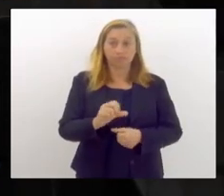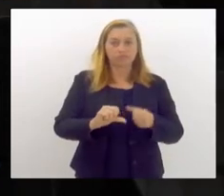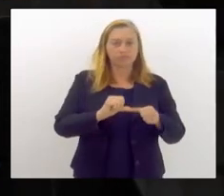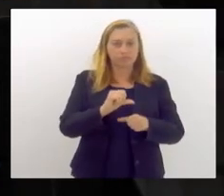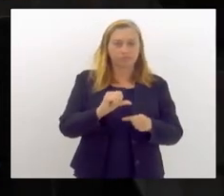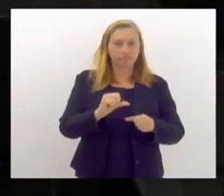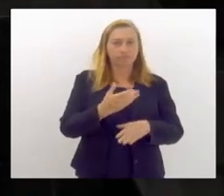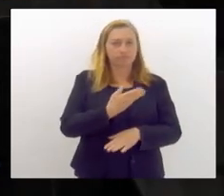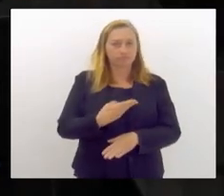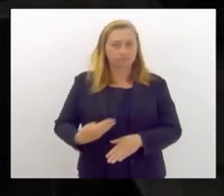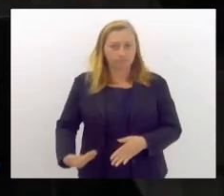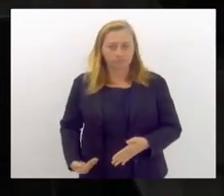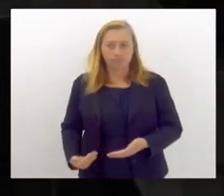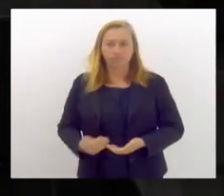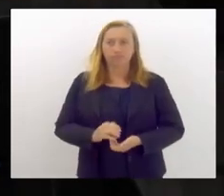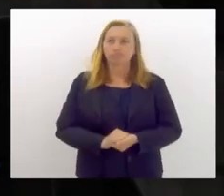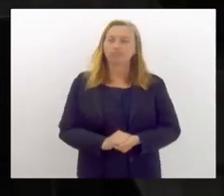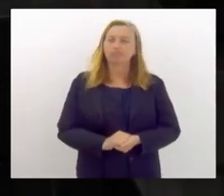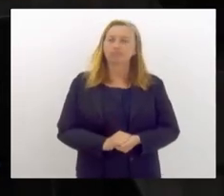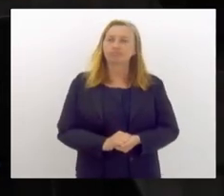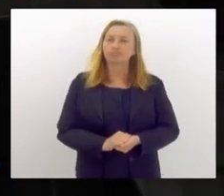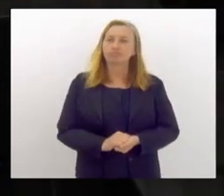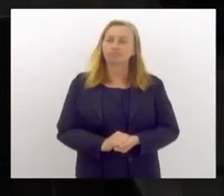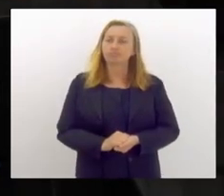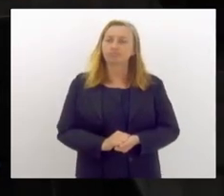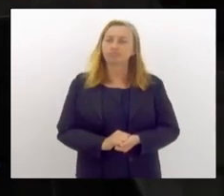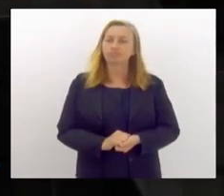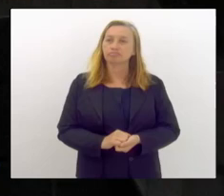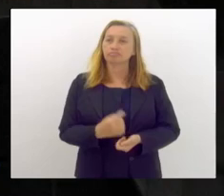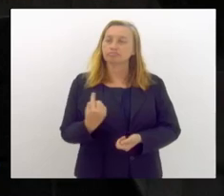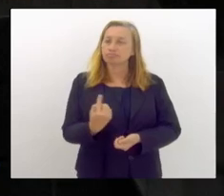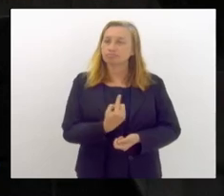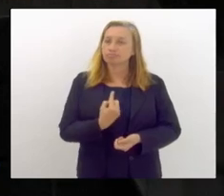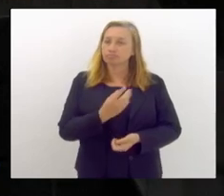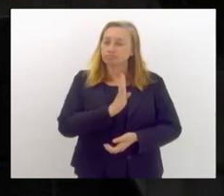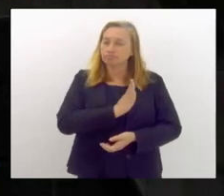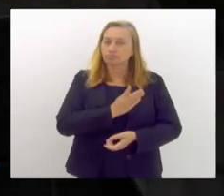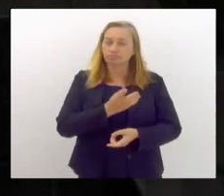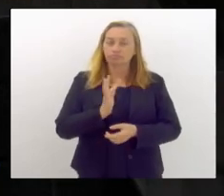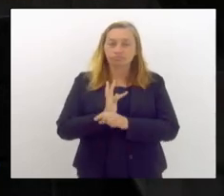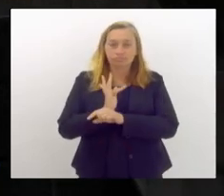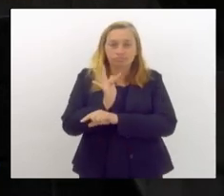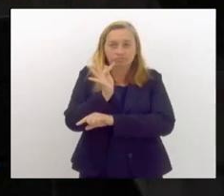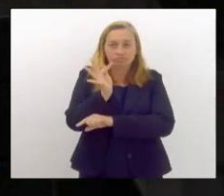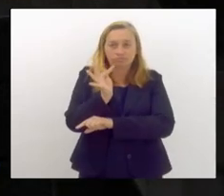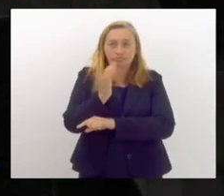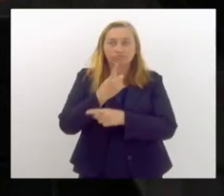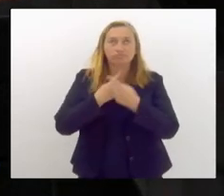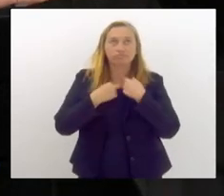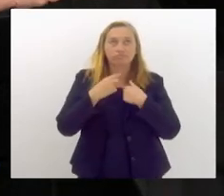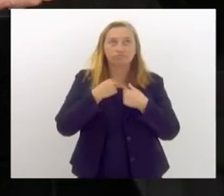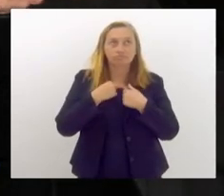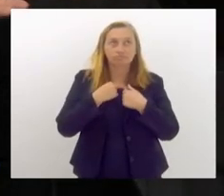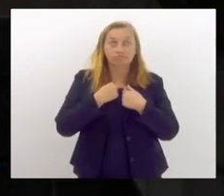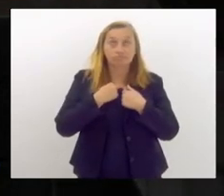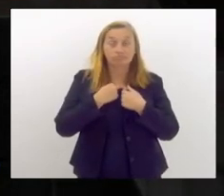governo, nossos corações se enchem de esperança.